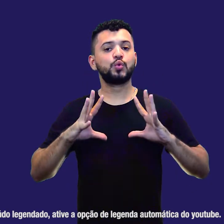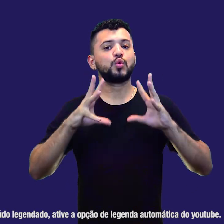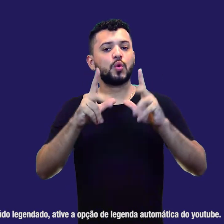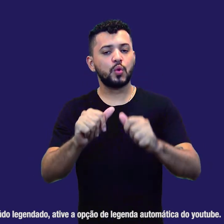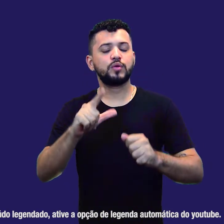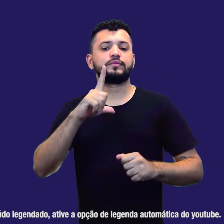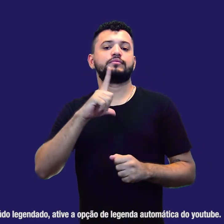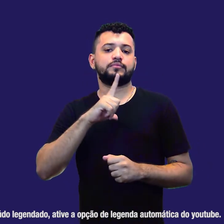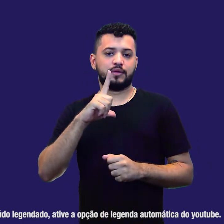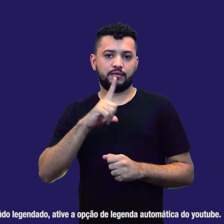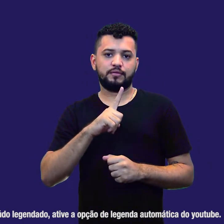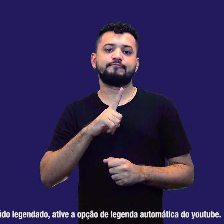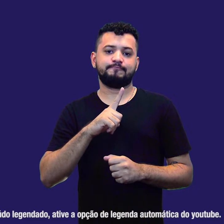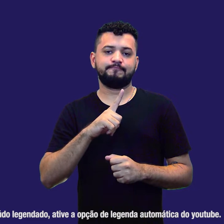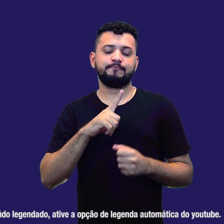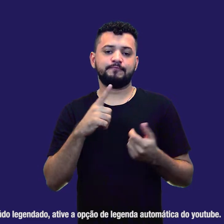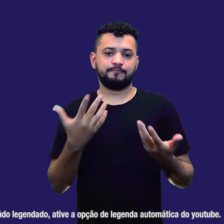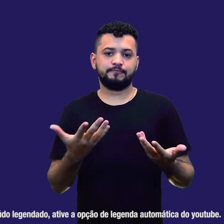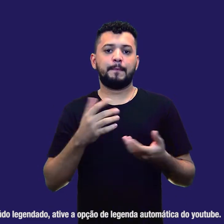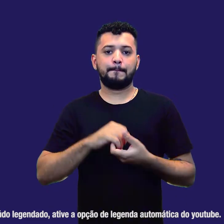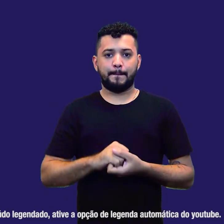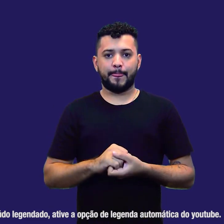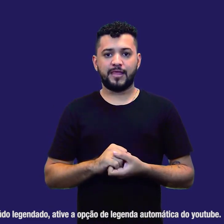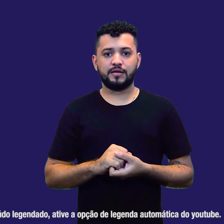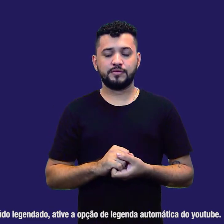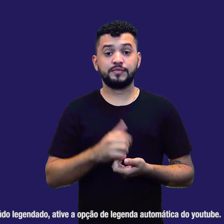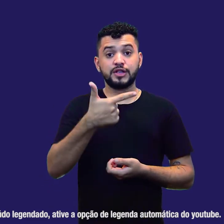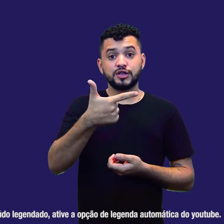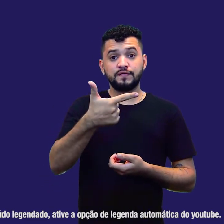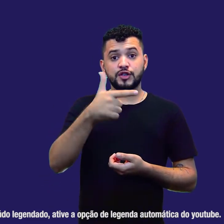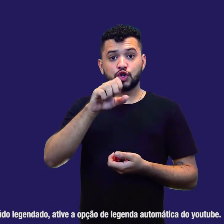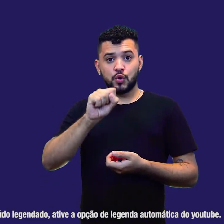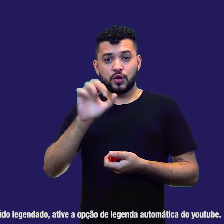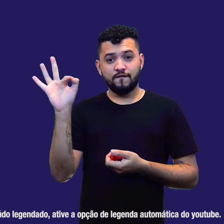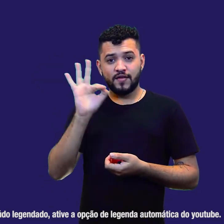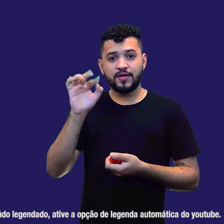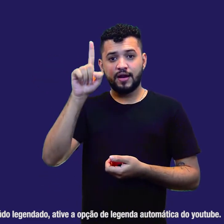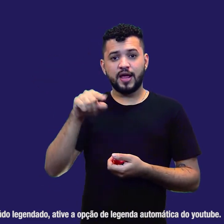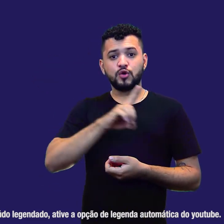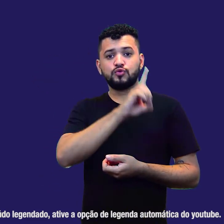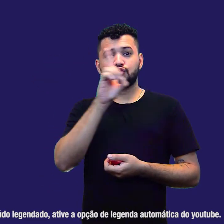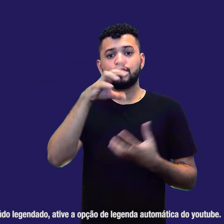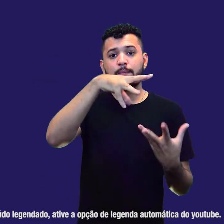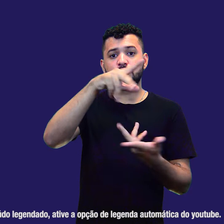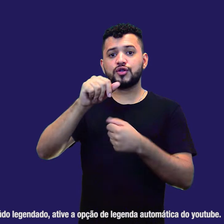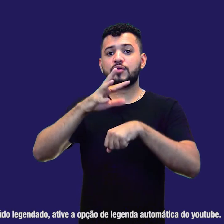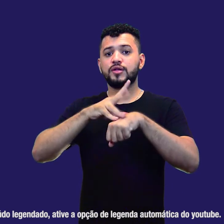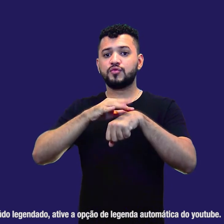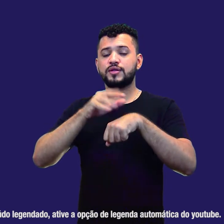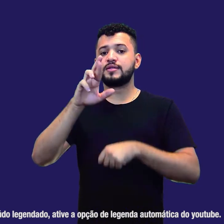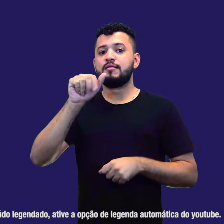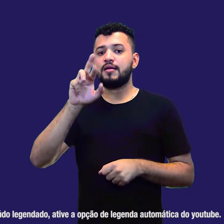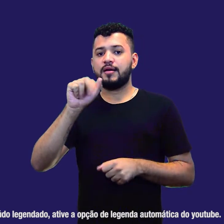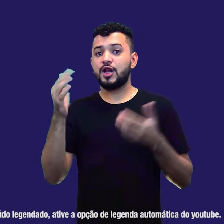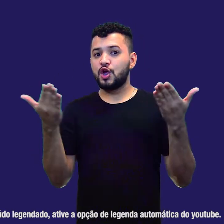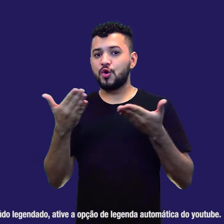de certa forma, são impactados. E o dia 28 de fevereiro é o Dia Mundial das Doenças Raras. E quem está aqui